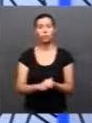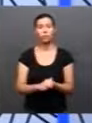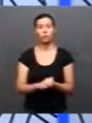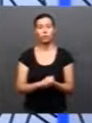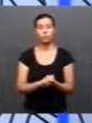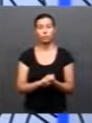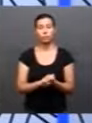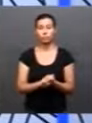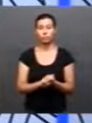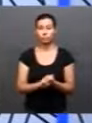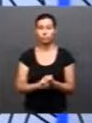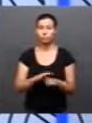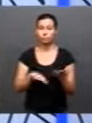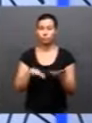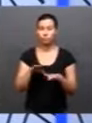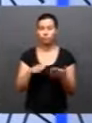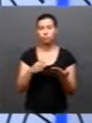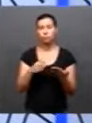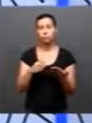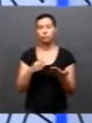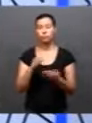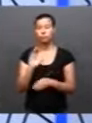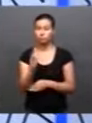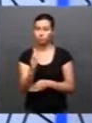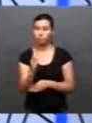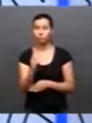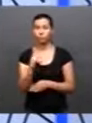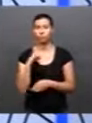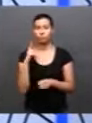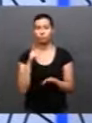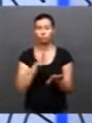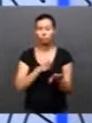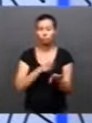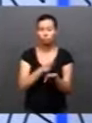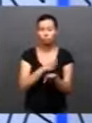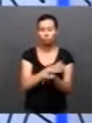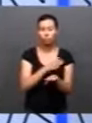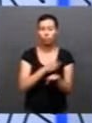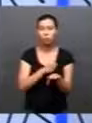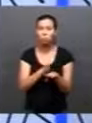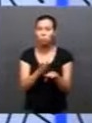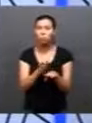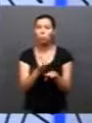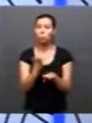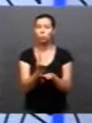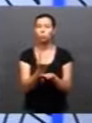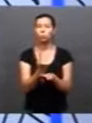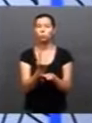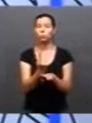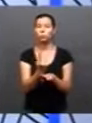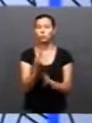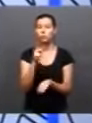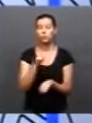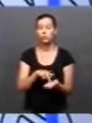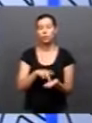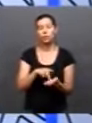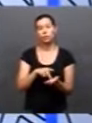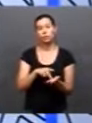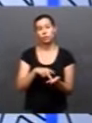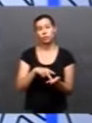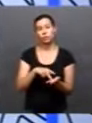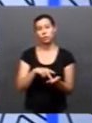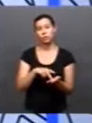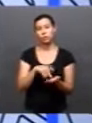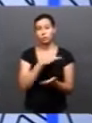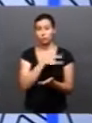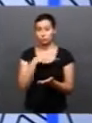são extremamente ligadas a alguns aspectos da realidade, principalmente no campo da saúde, a população recebe de